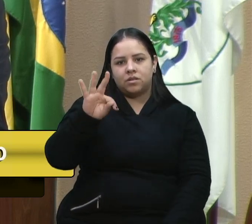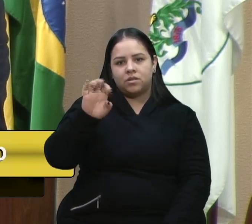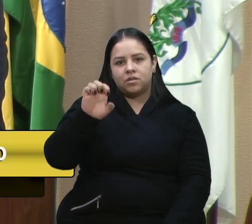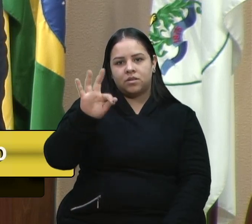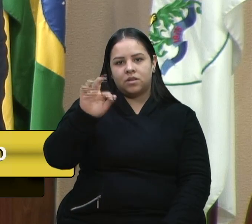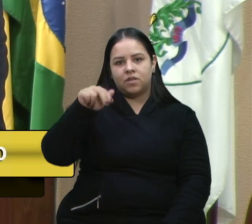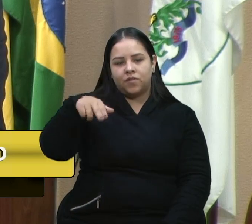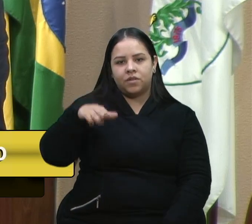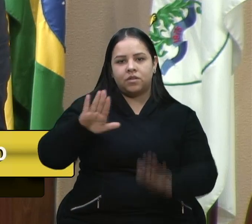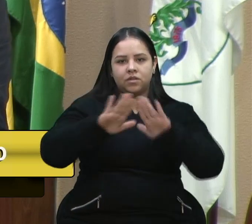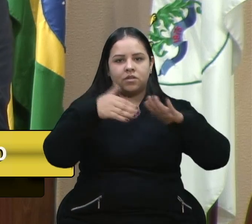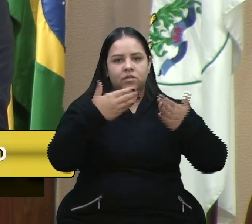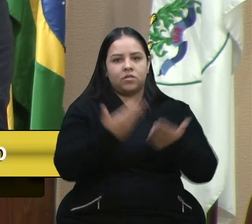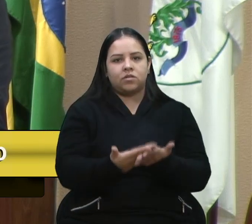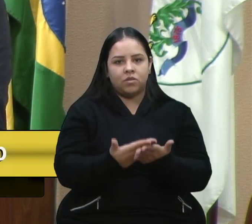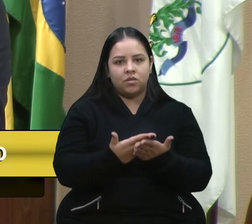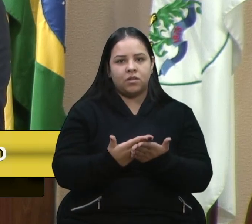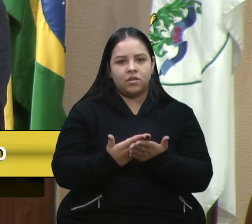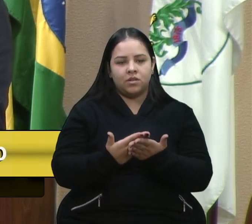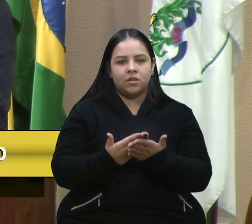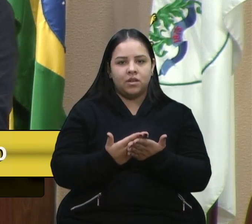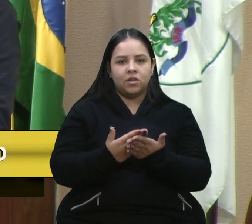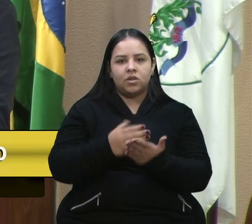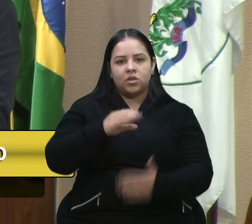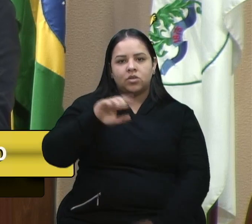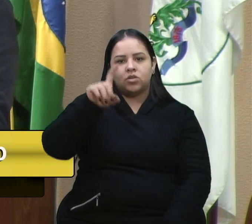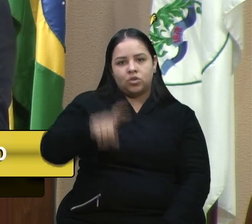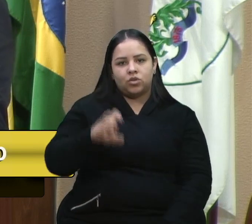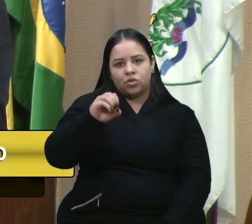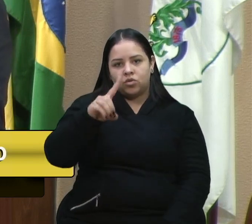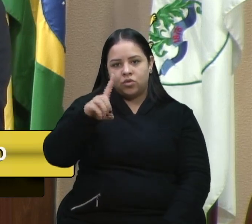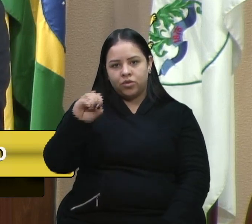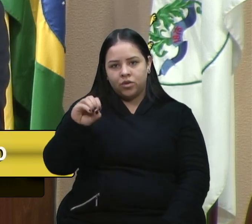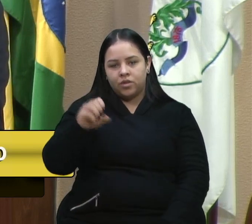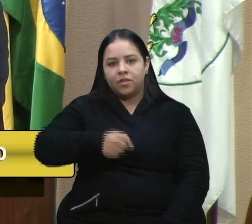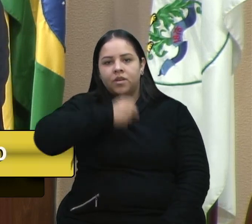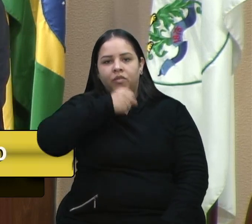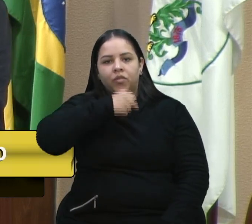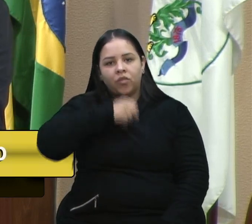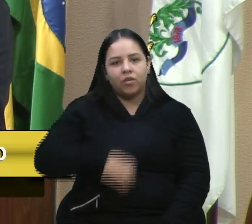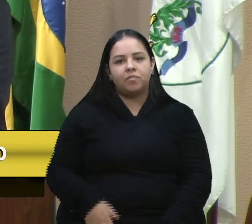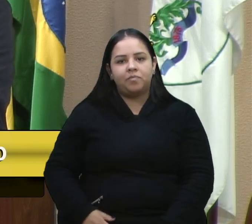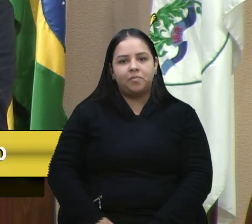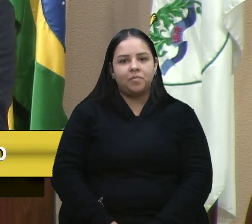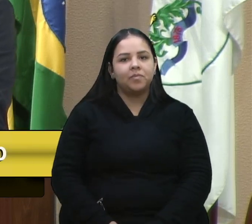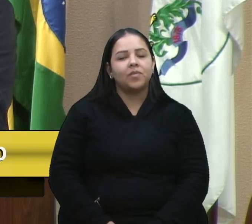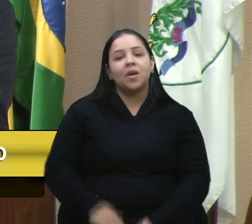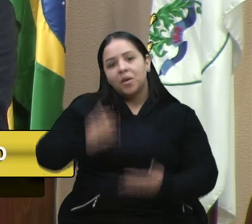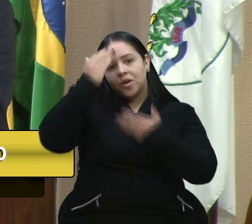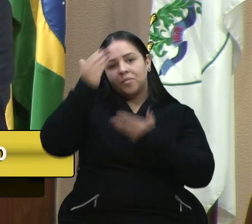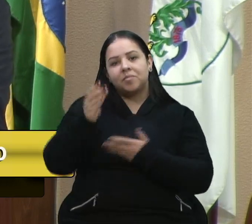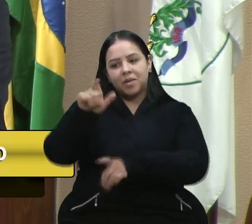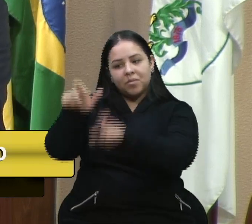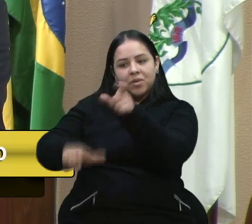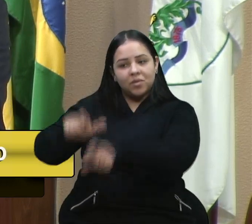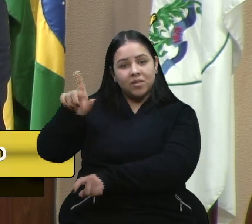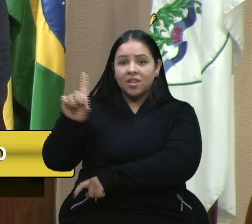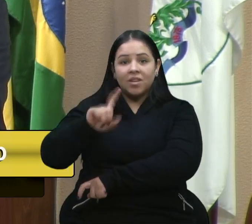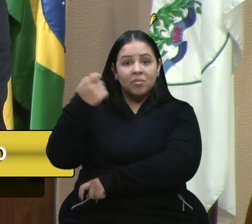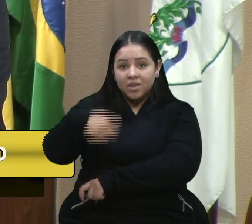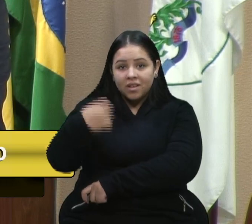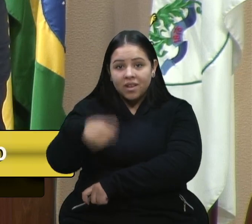Escola de Educação Infantil Xodó da Vovó. Então assim, pessoal, vou conceder os apartes e agradecer já essas pessoas que de forma que não precisariam, porque